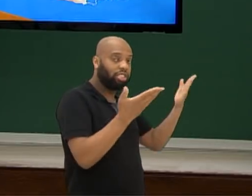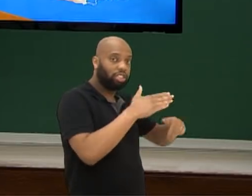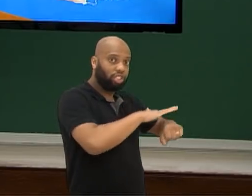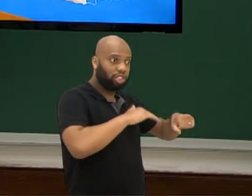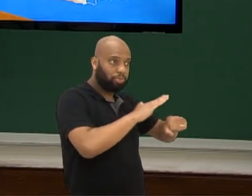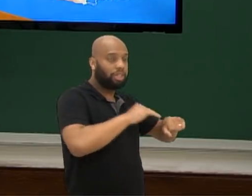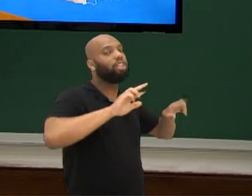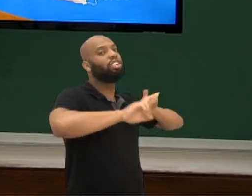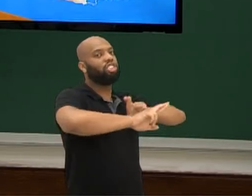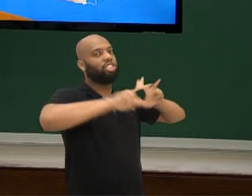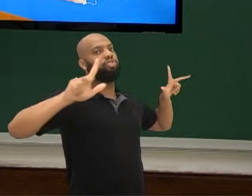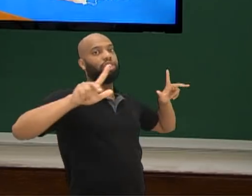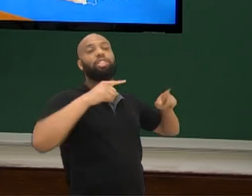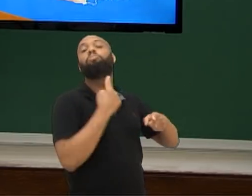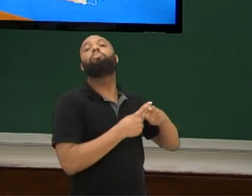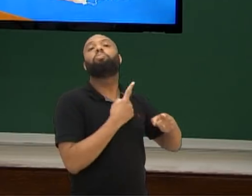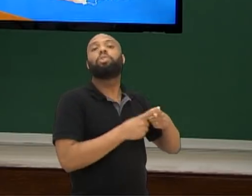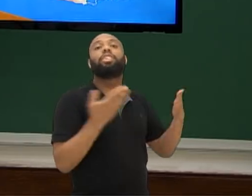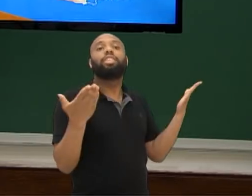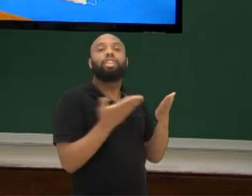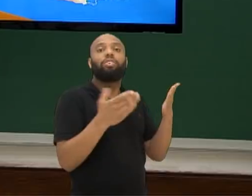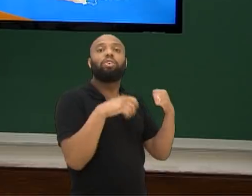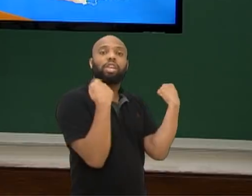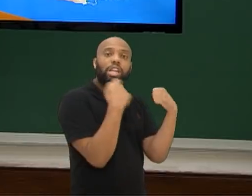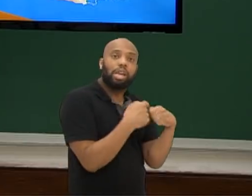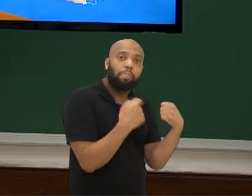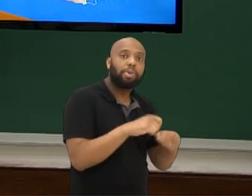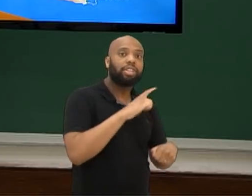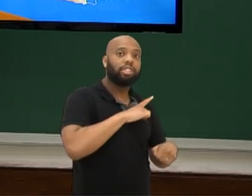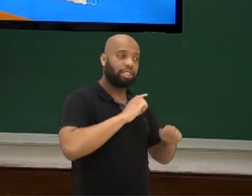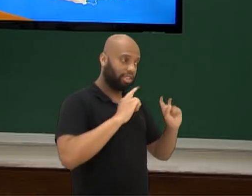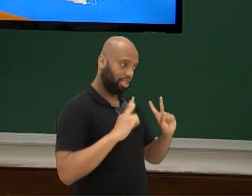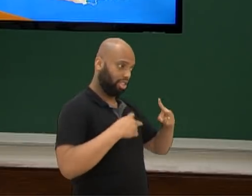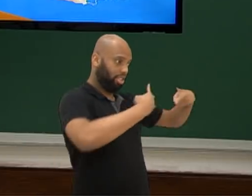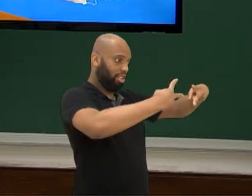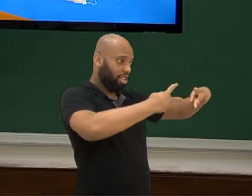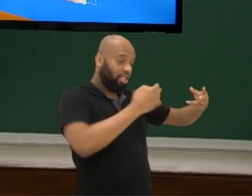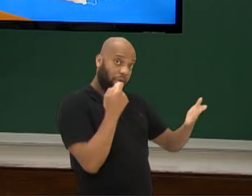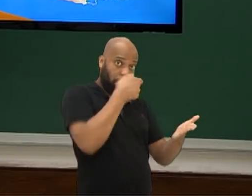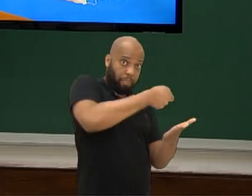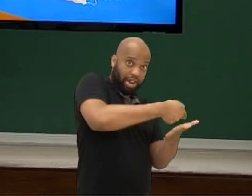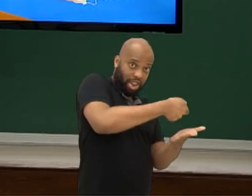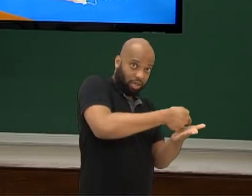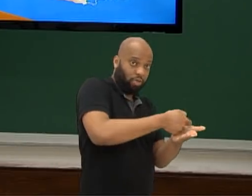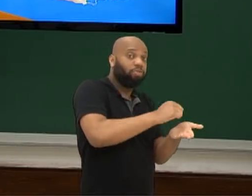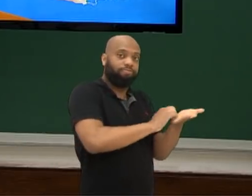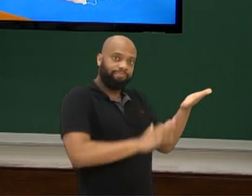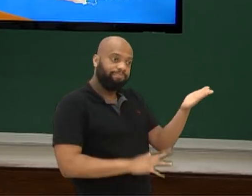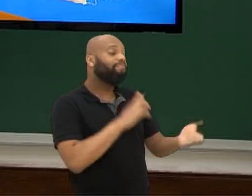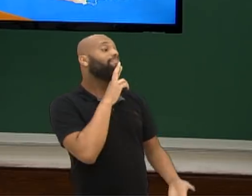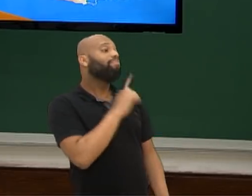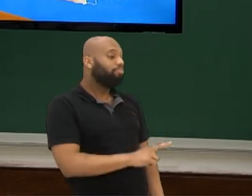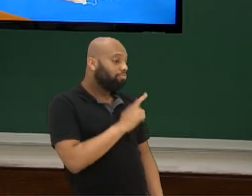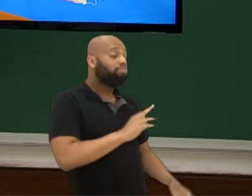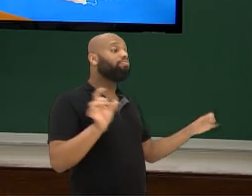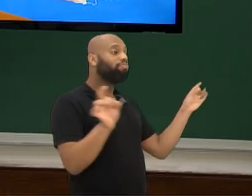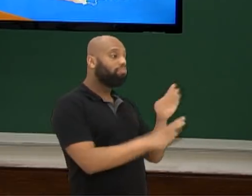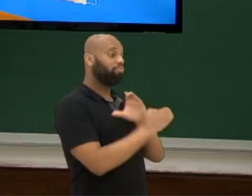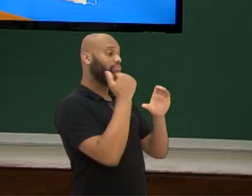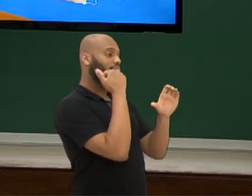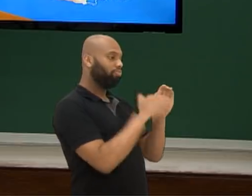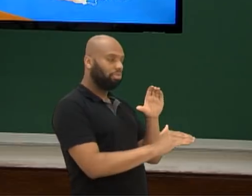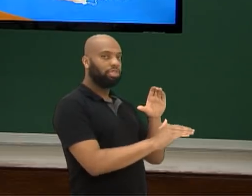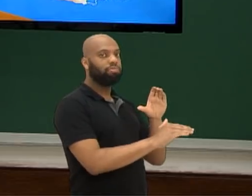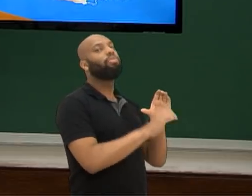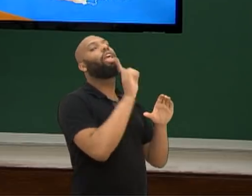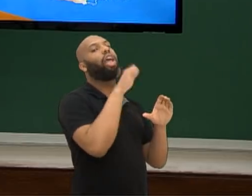mudou, certo? Agora você precisa realizar a atividade obrigatória da aula, e enviar ela. A